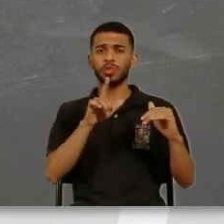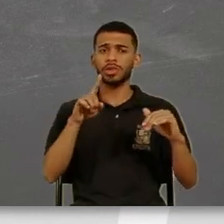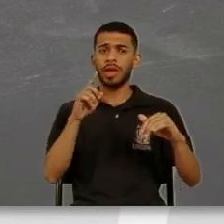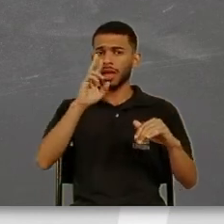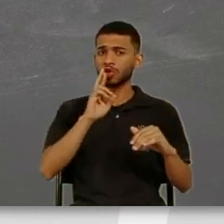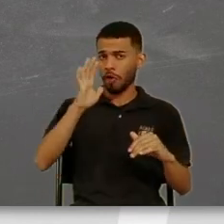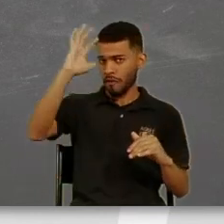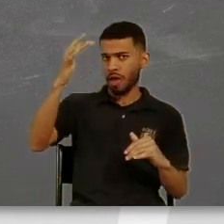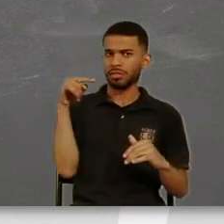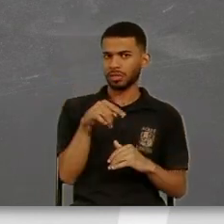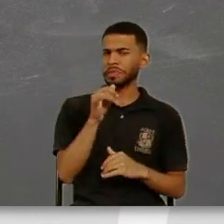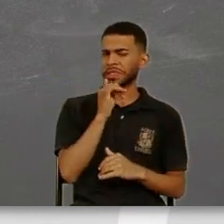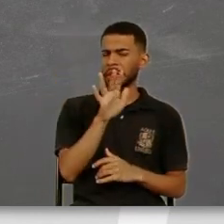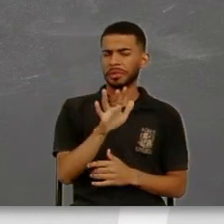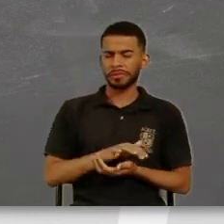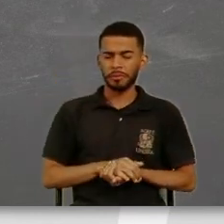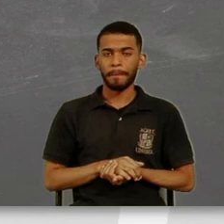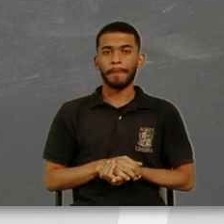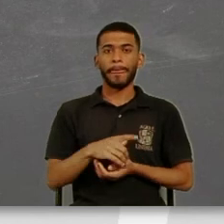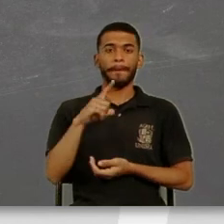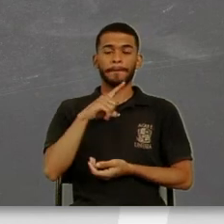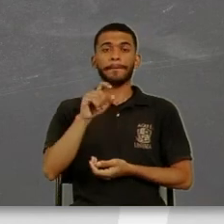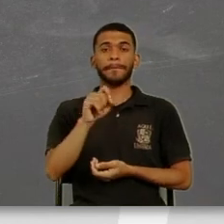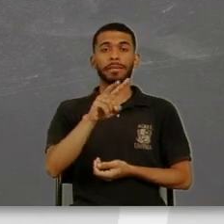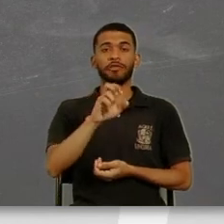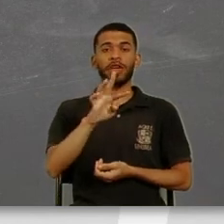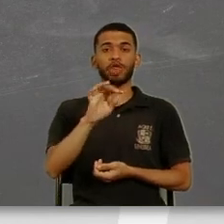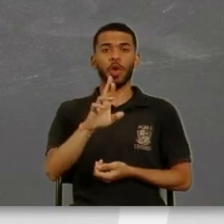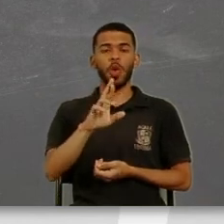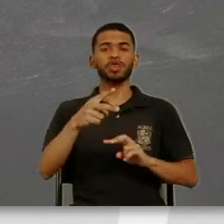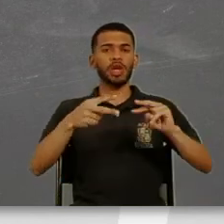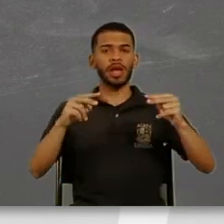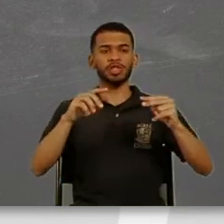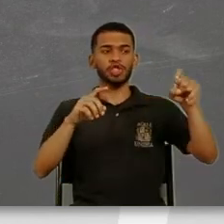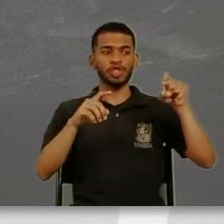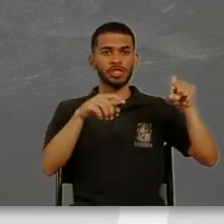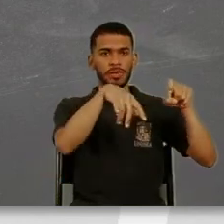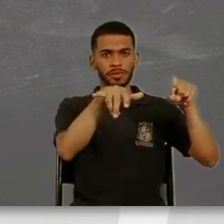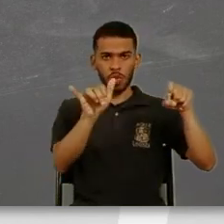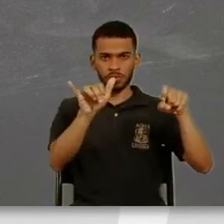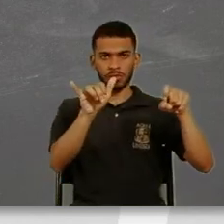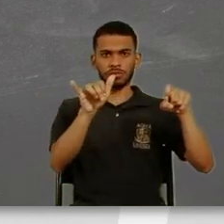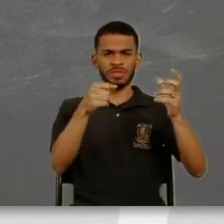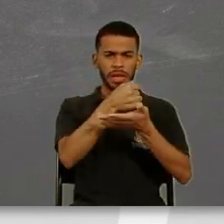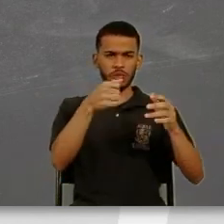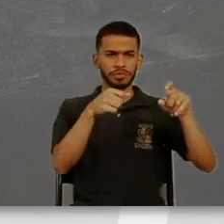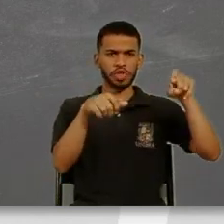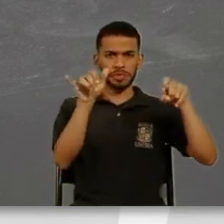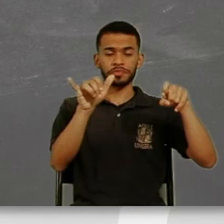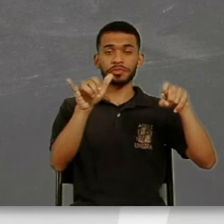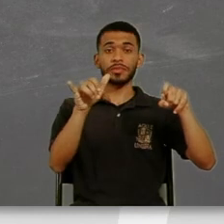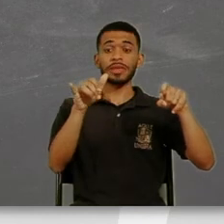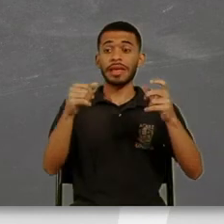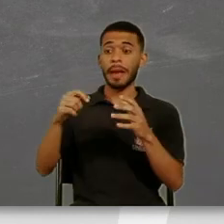essa situação. Por exemplo, eu tenho um vetor genérico xy e a base canônica do